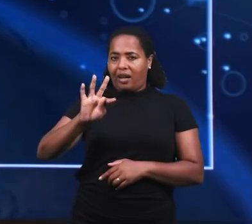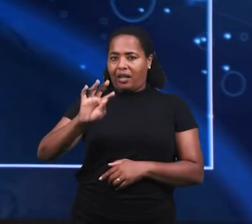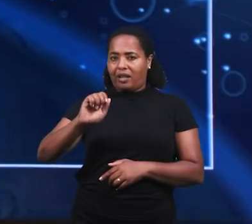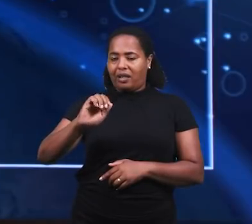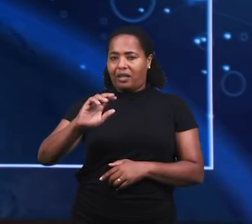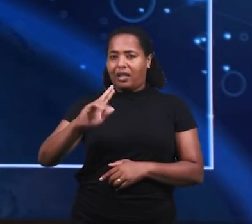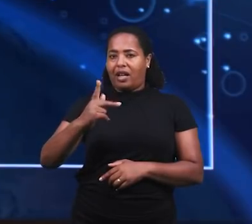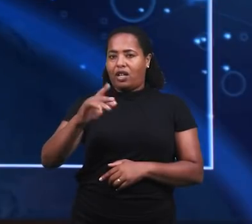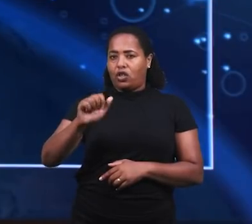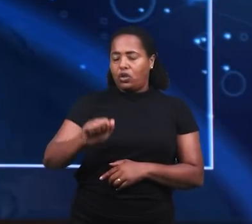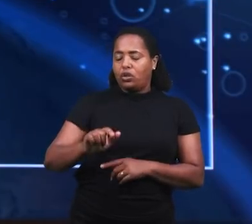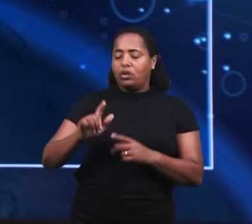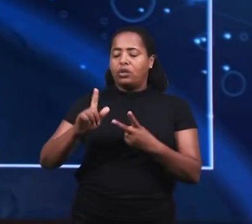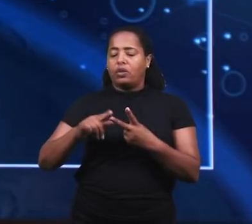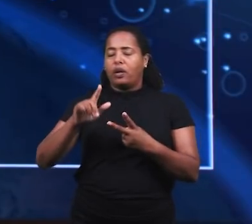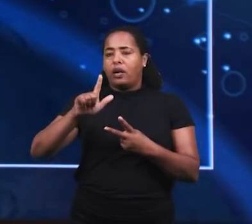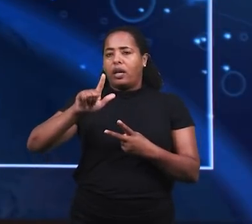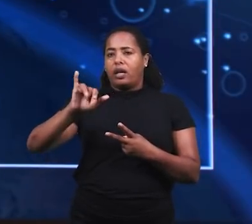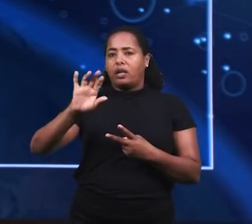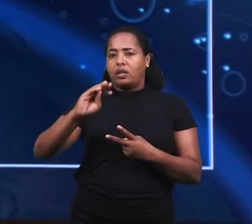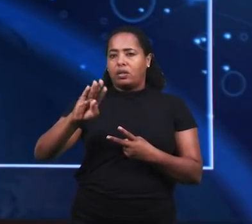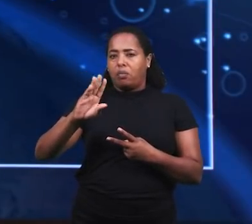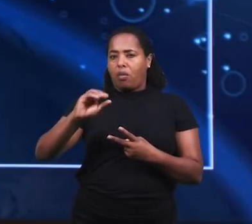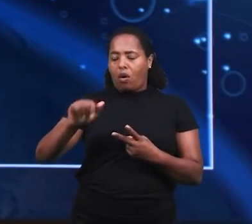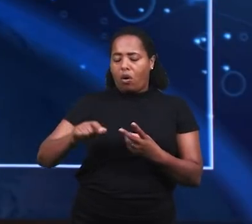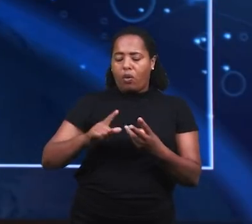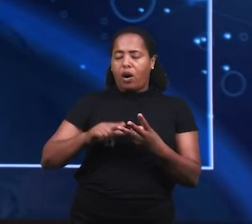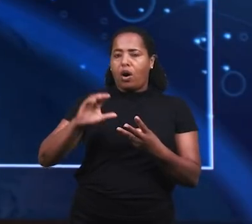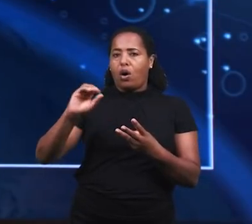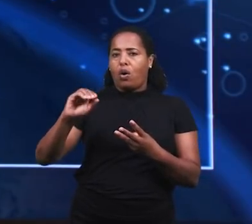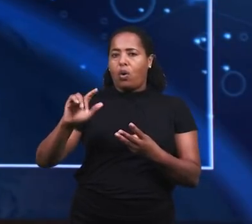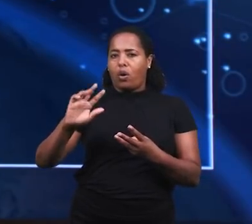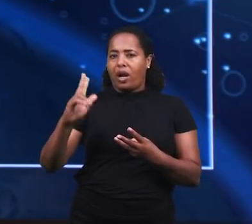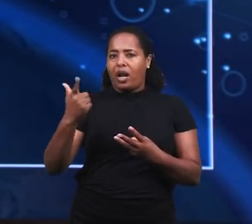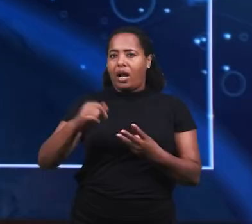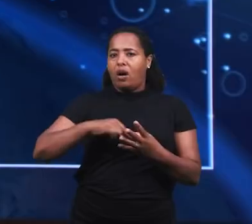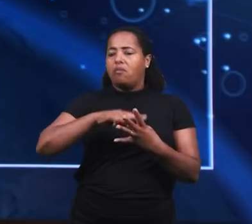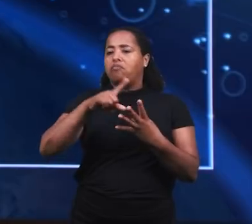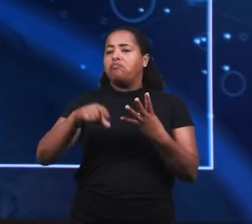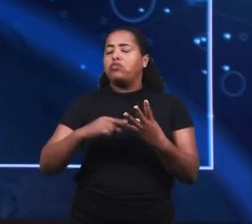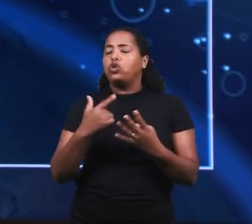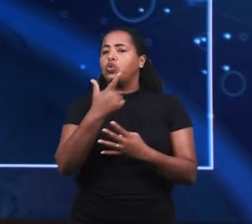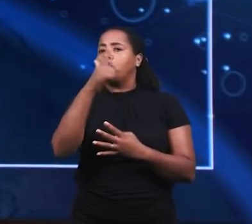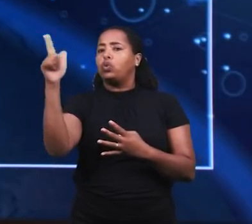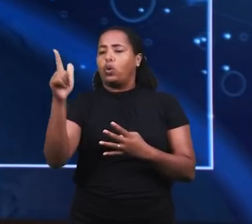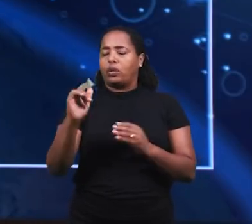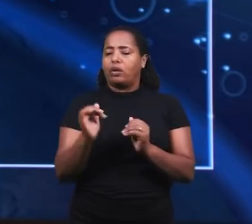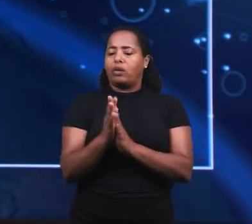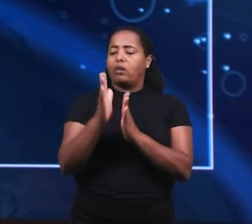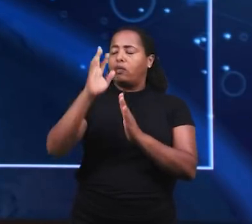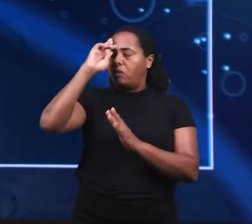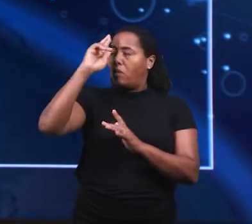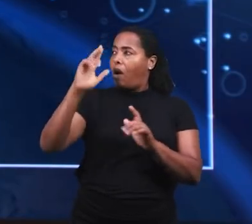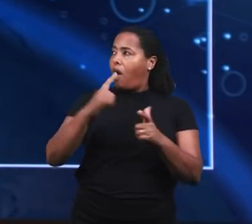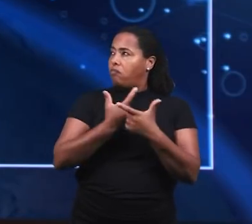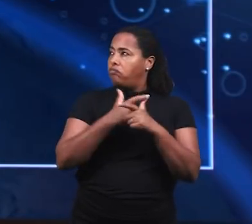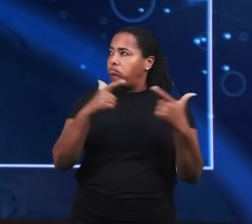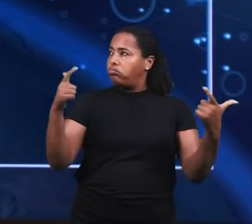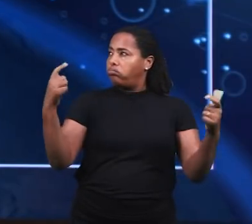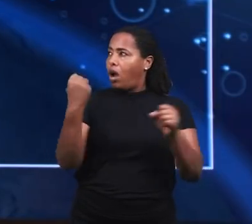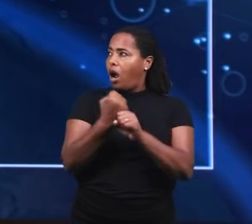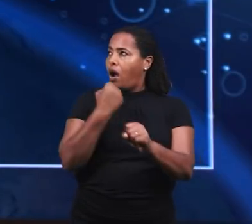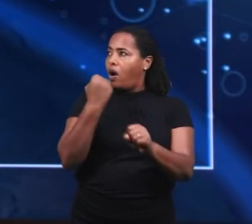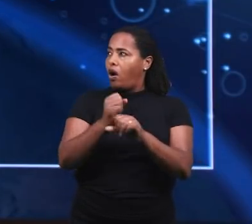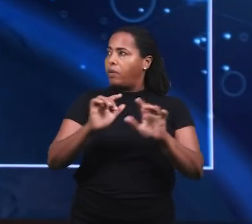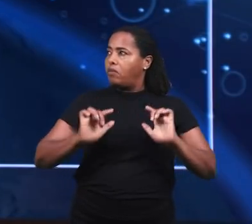seja em Cartacho, seja também em Lisboa, também em Olhão e as demais igrejas. Nós te louvamos,